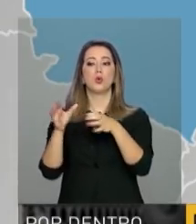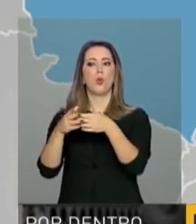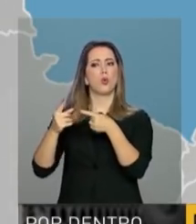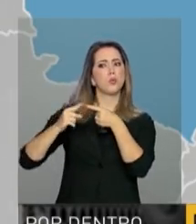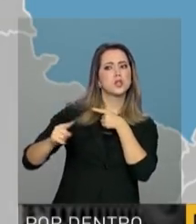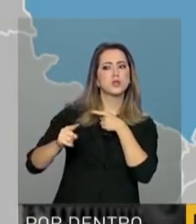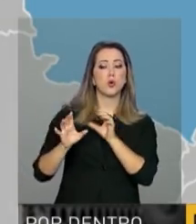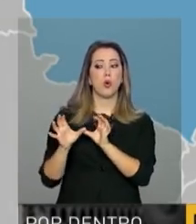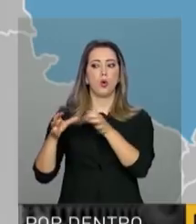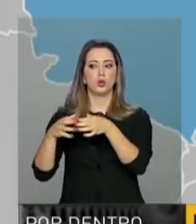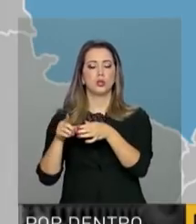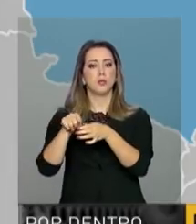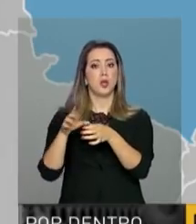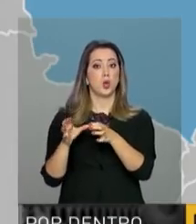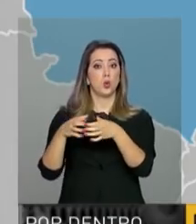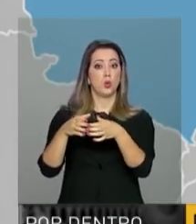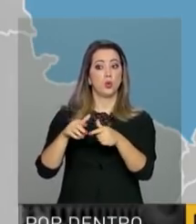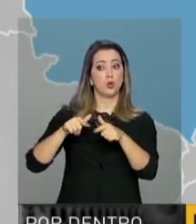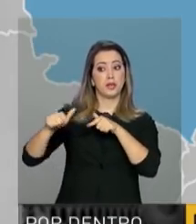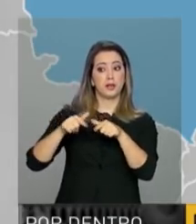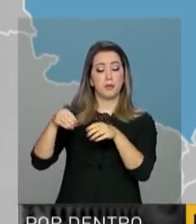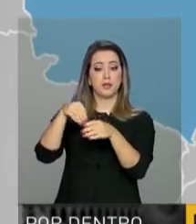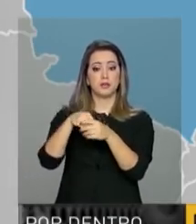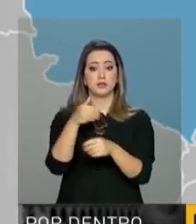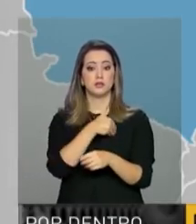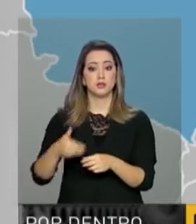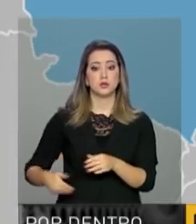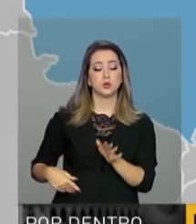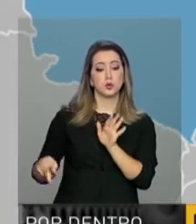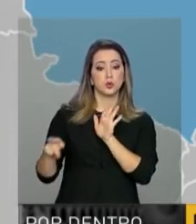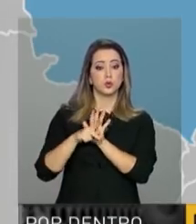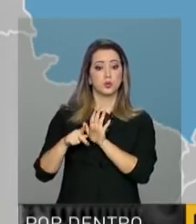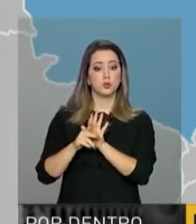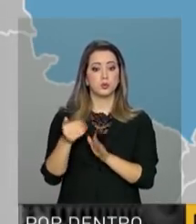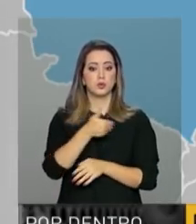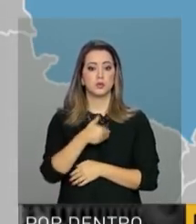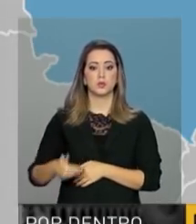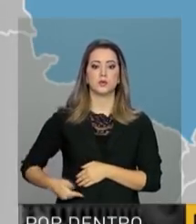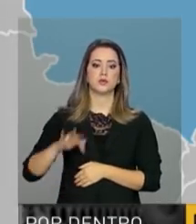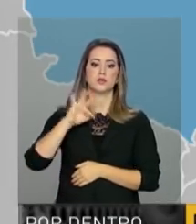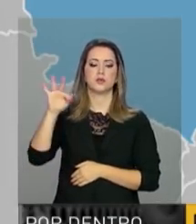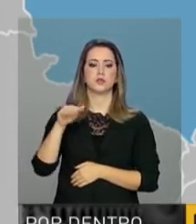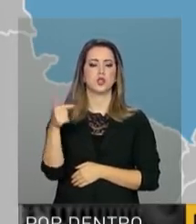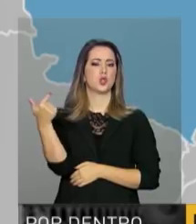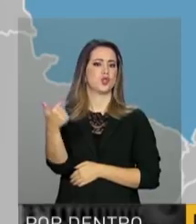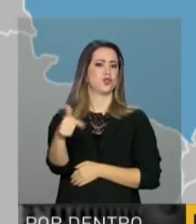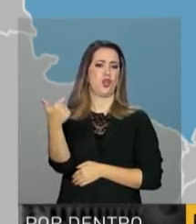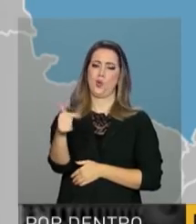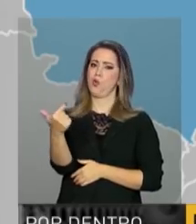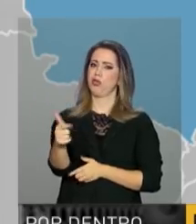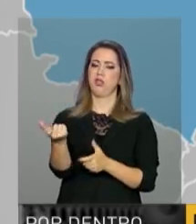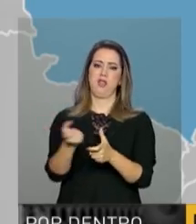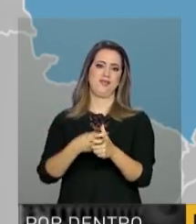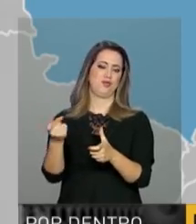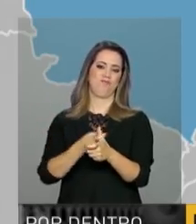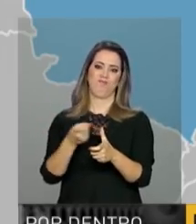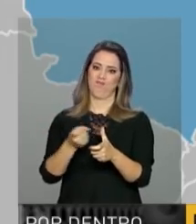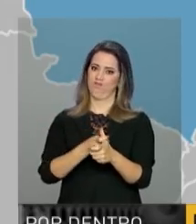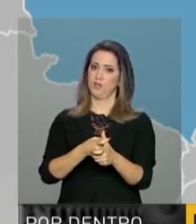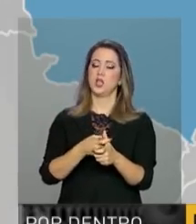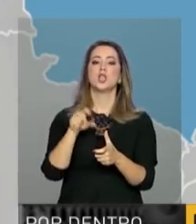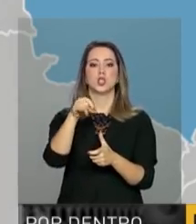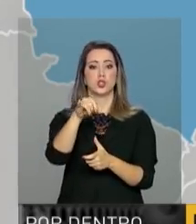algumas categorias de servidores também, né, do próprio governo federal, de que não há déficit na Previdência, essa alegação de